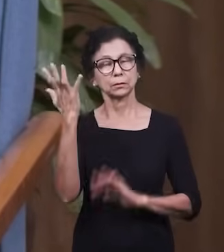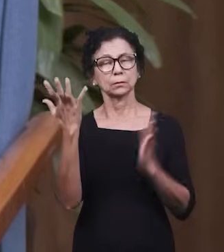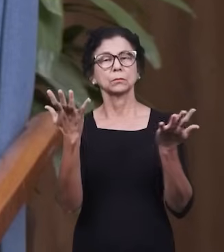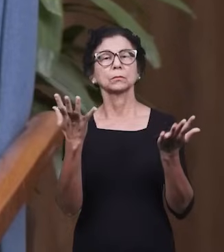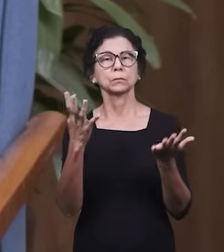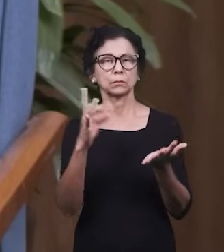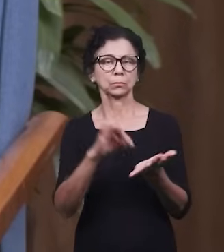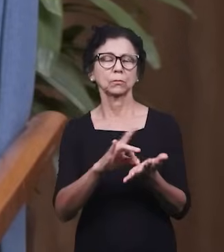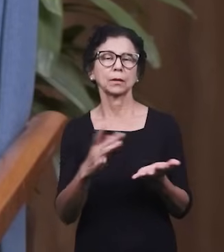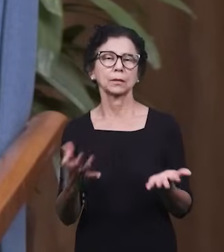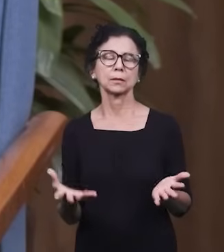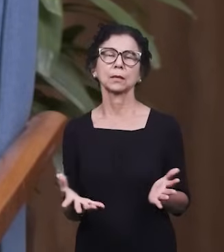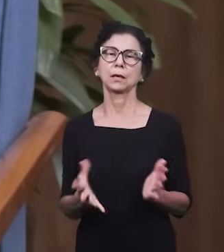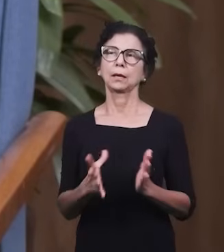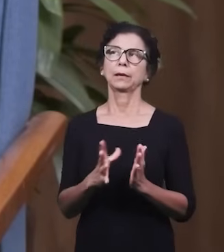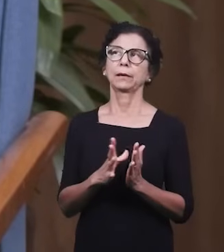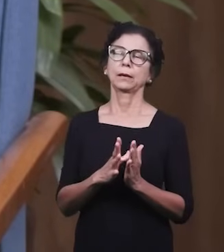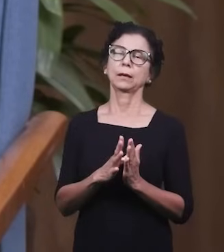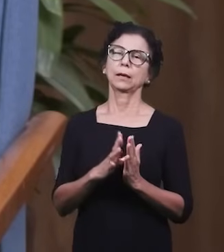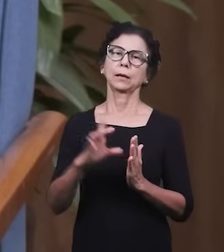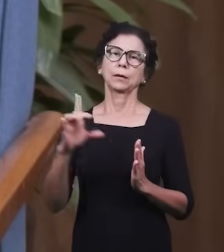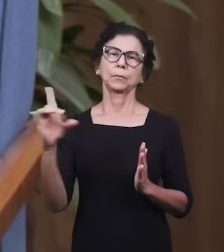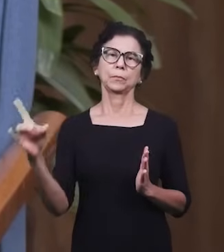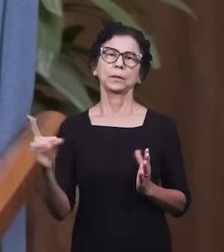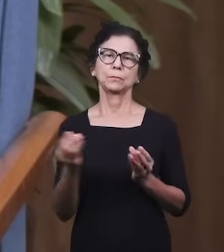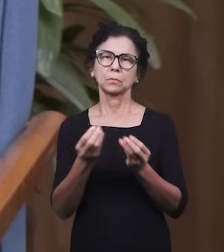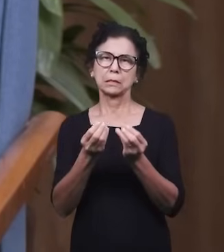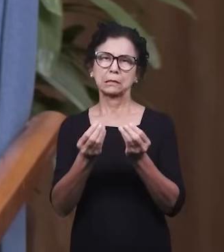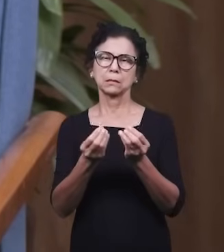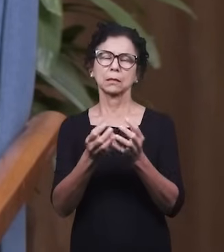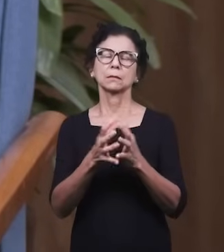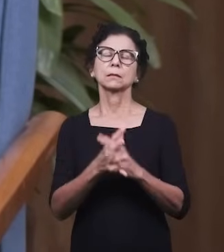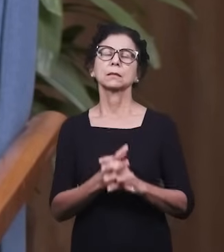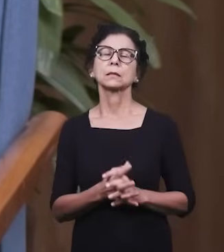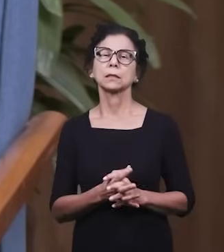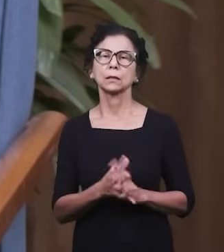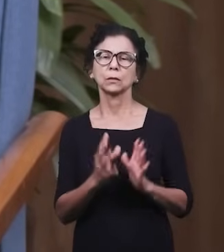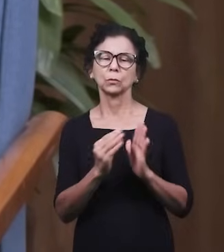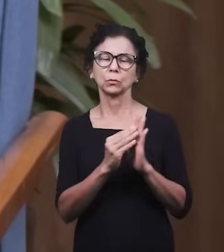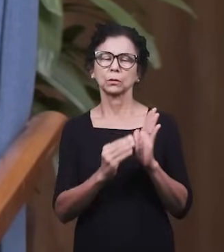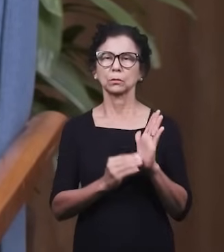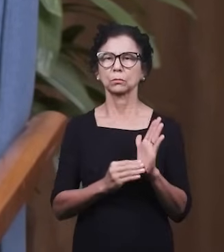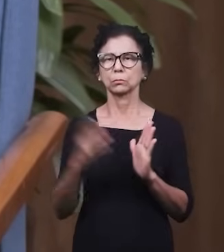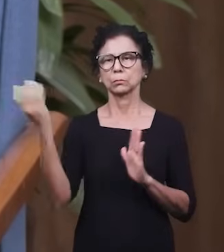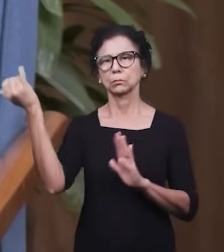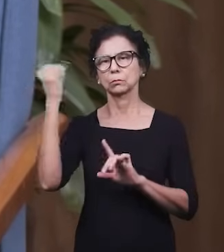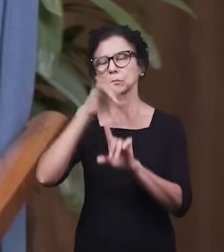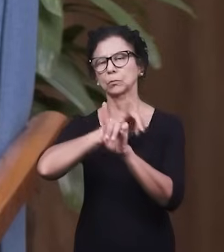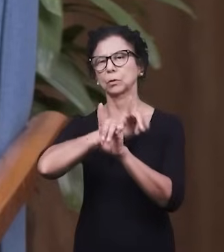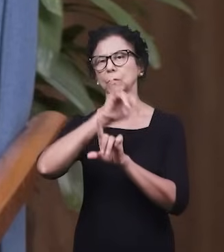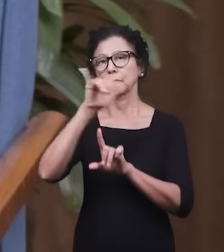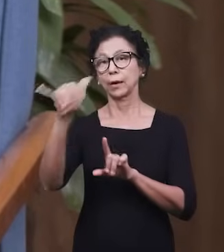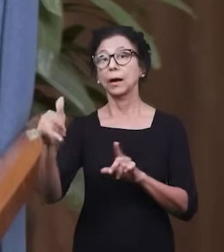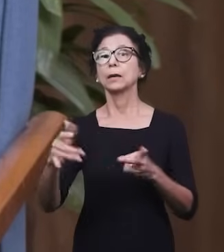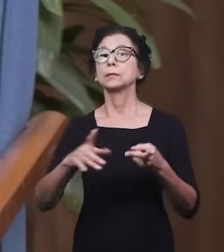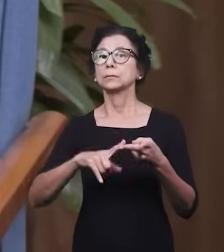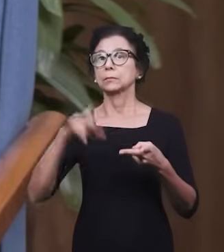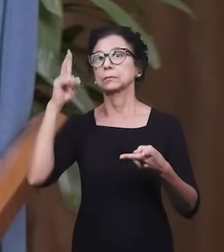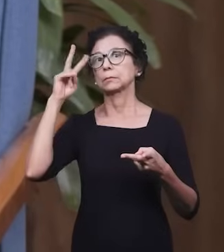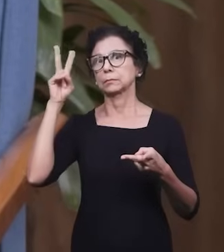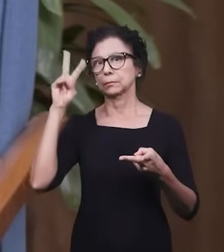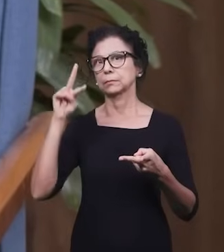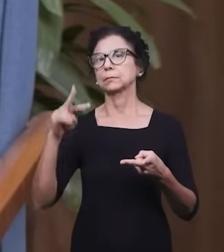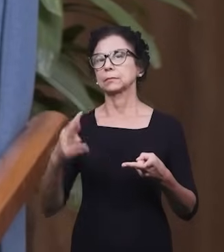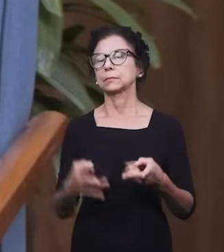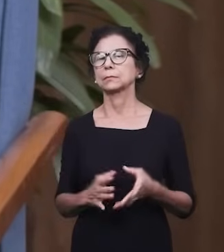aplicação profética. A Bíblia ela tem uma essência profética em todo o seu conteúdo, né? Além do histórico,